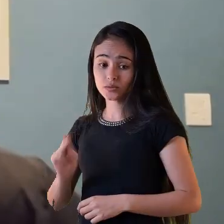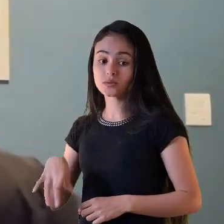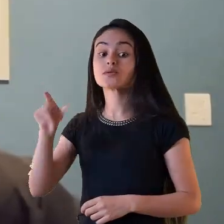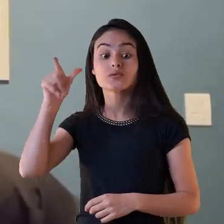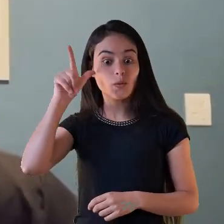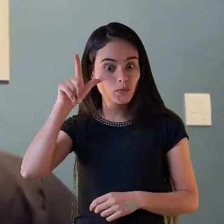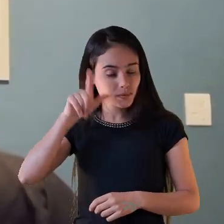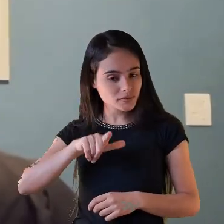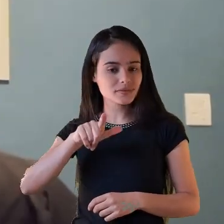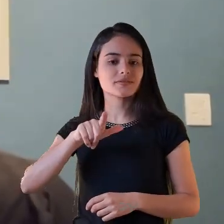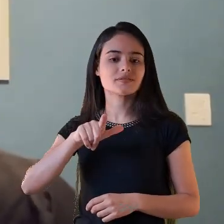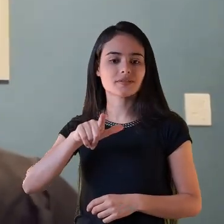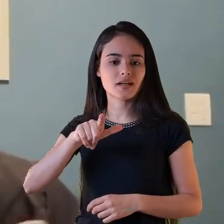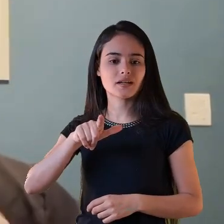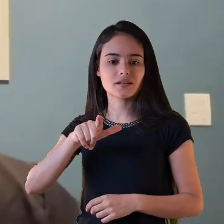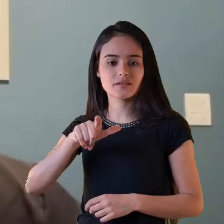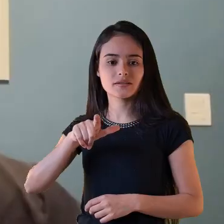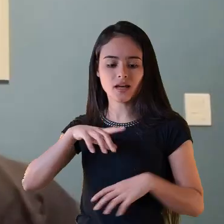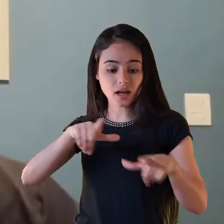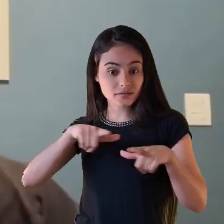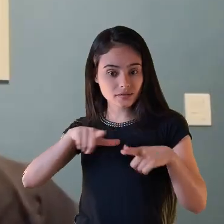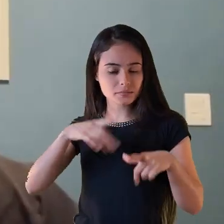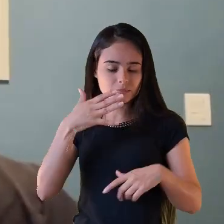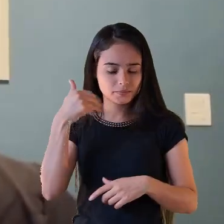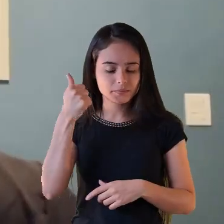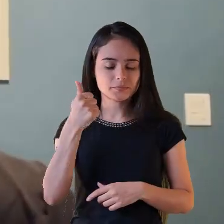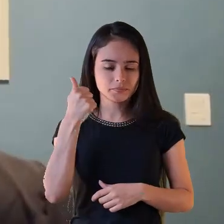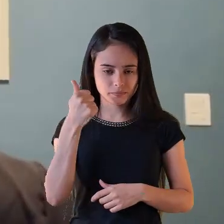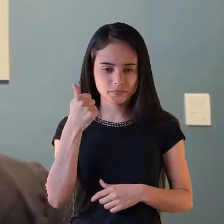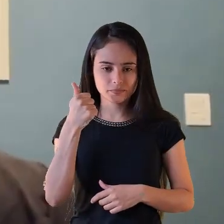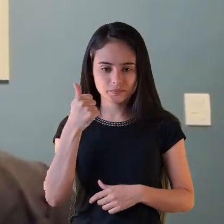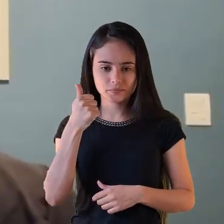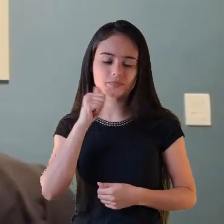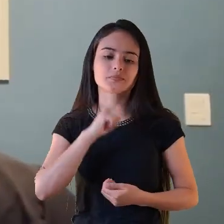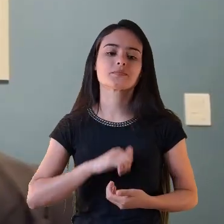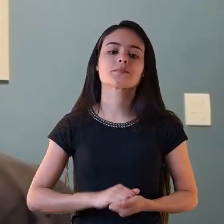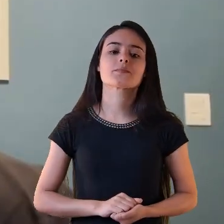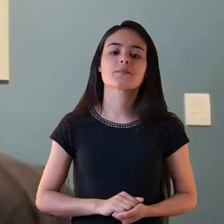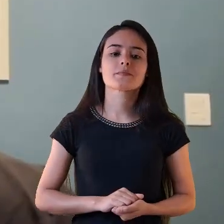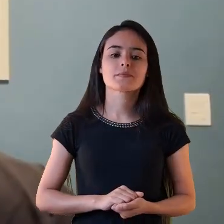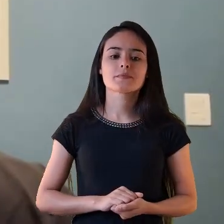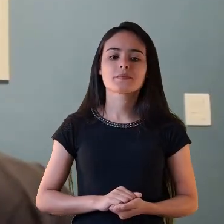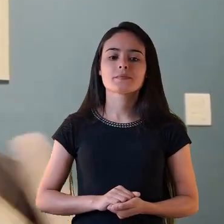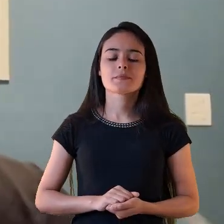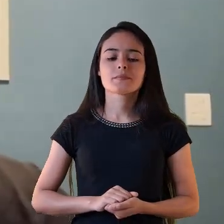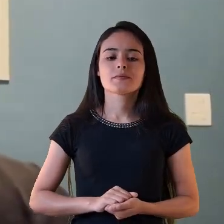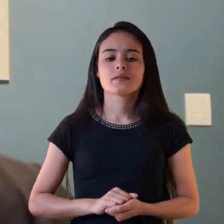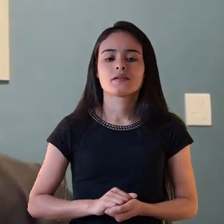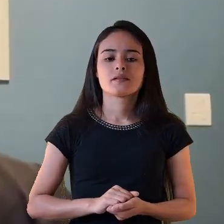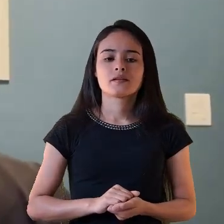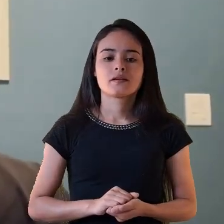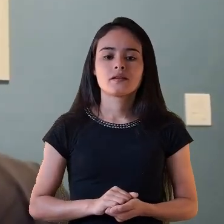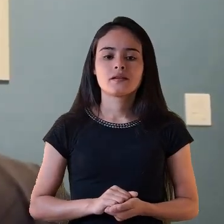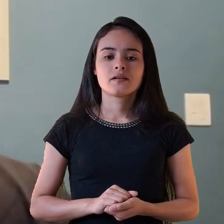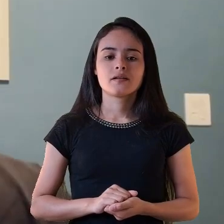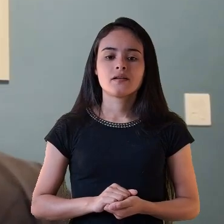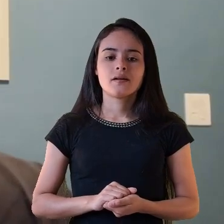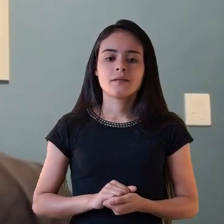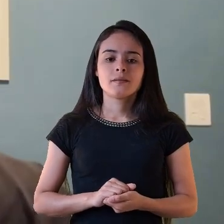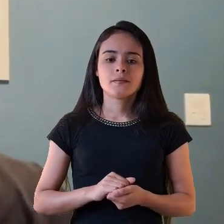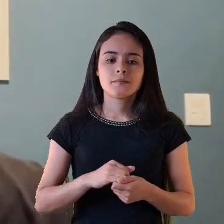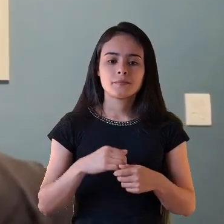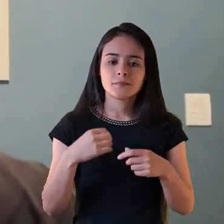gente pensa no Projeto Quirino, embora ele seja, desde o seu nascimento, um projeto jornalístico, mas com um